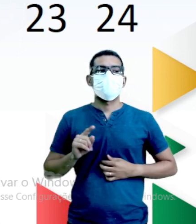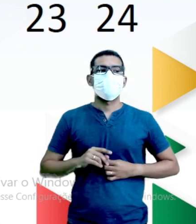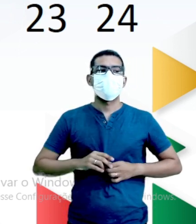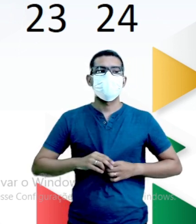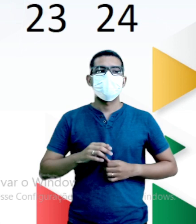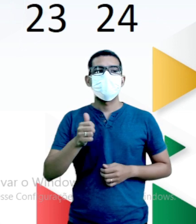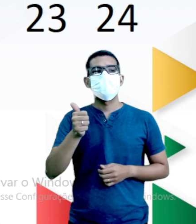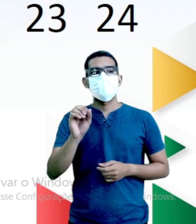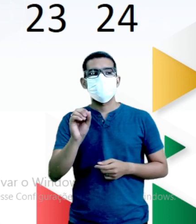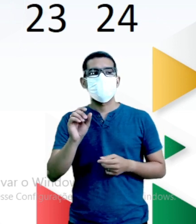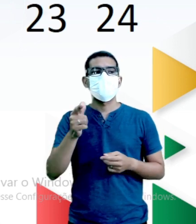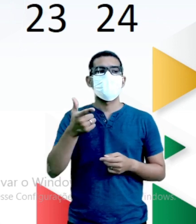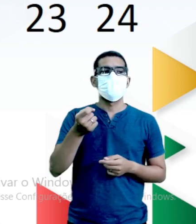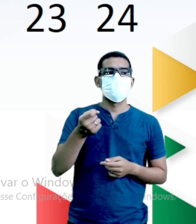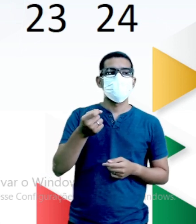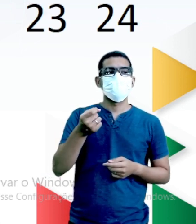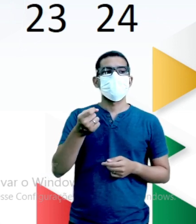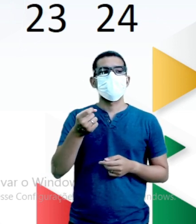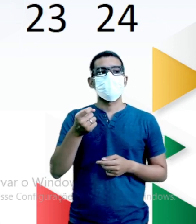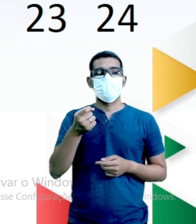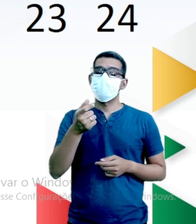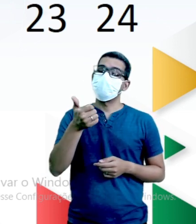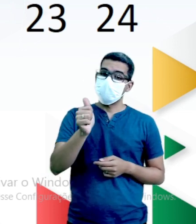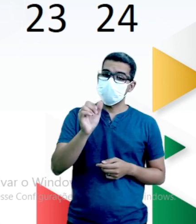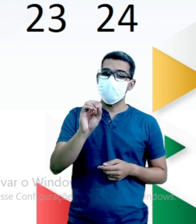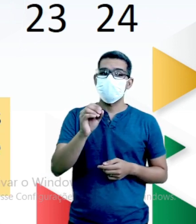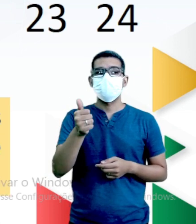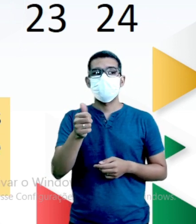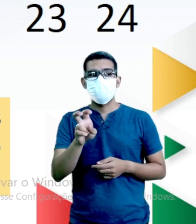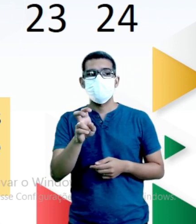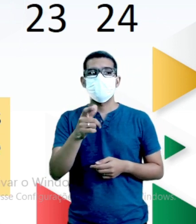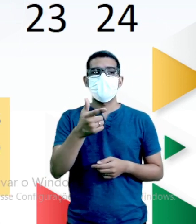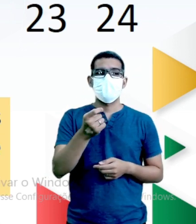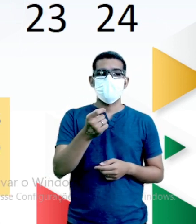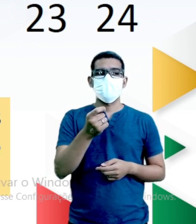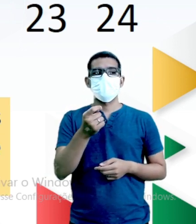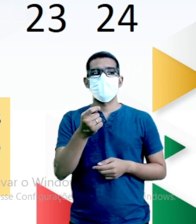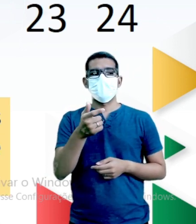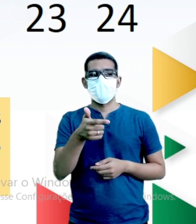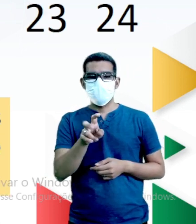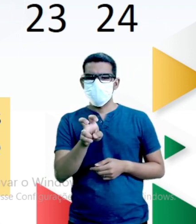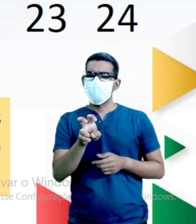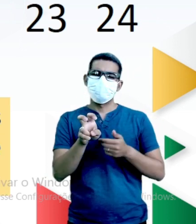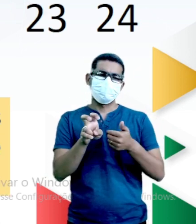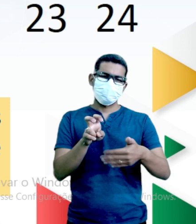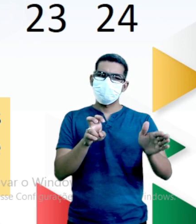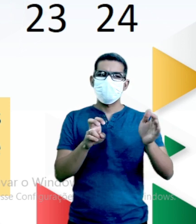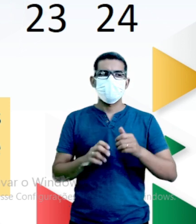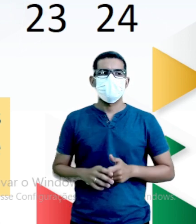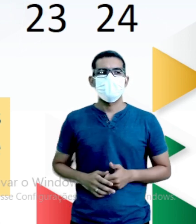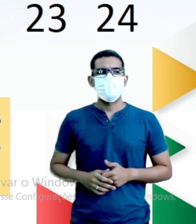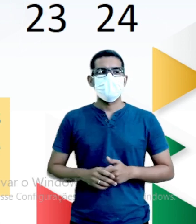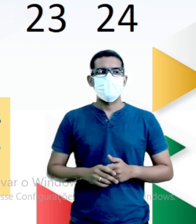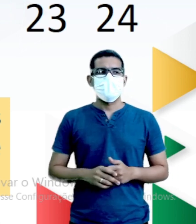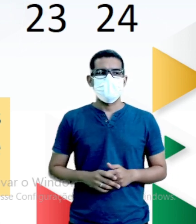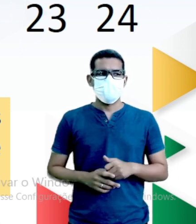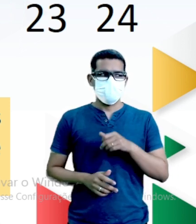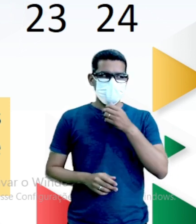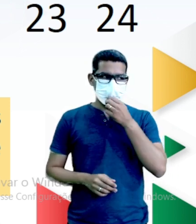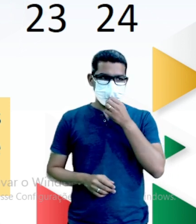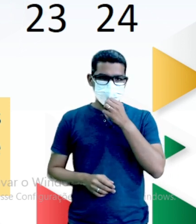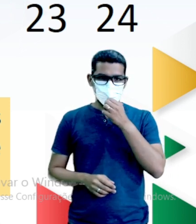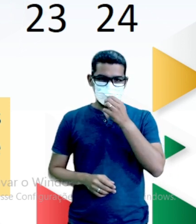10, 20, 15, 20, 30 e segue os demais, tá? 25, beleza, tá? Tá bom, hein? Deu para